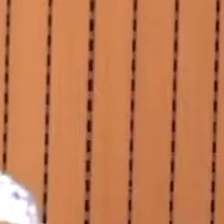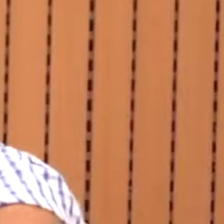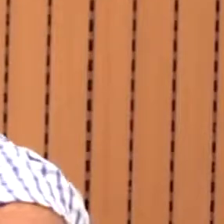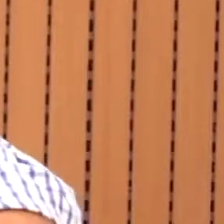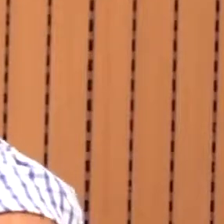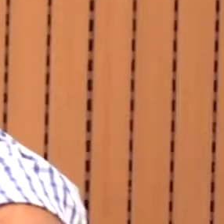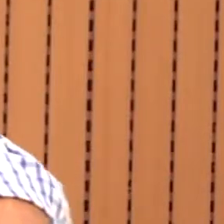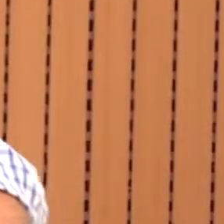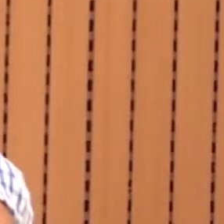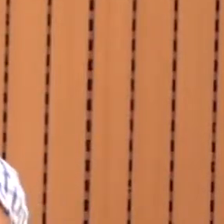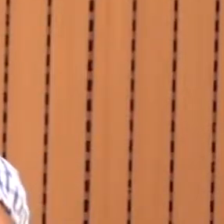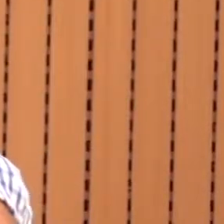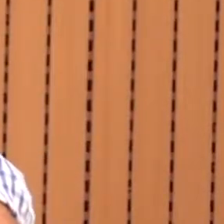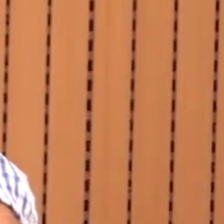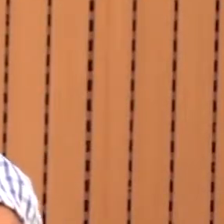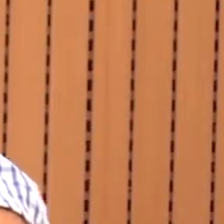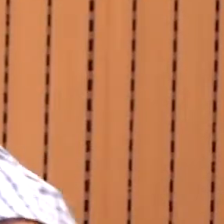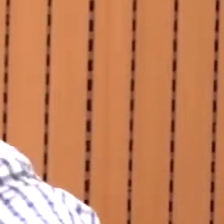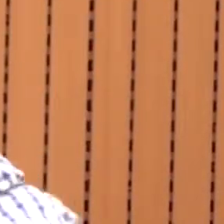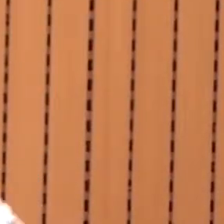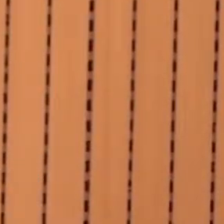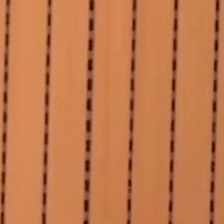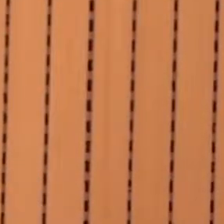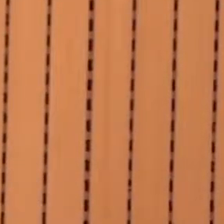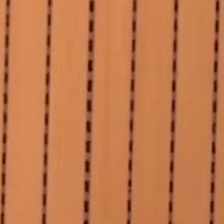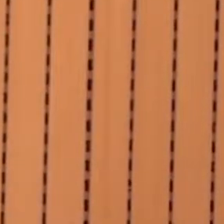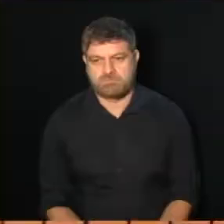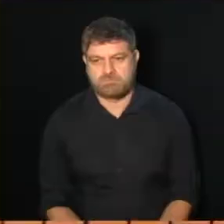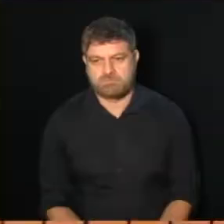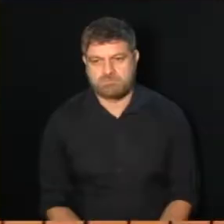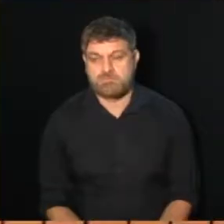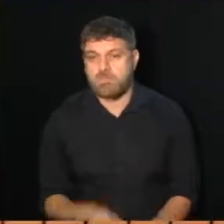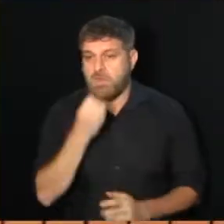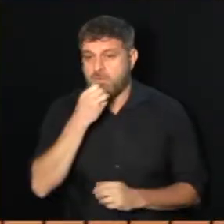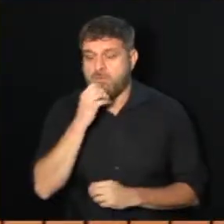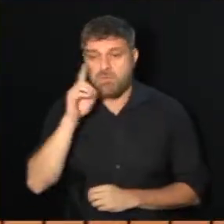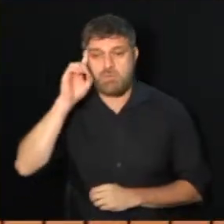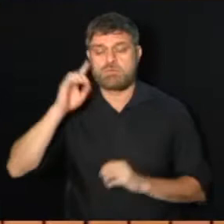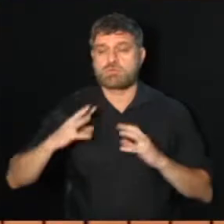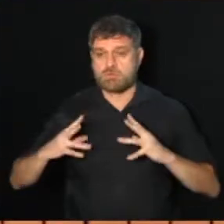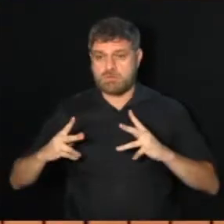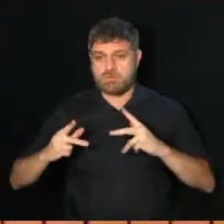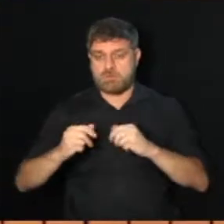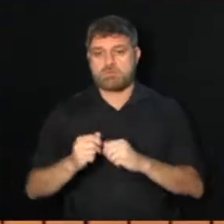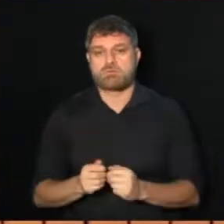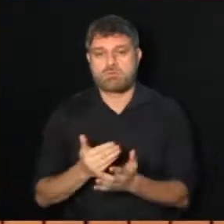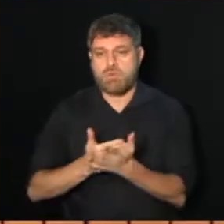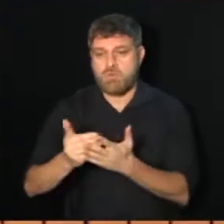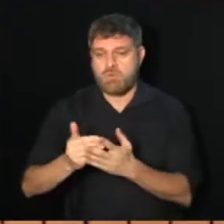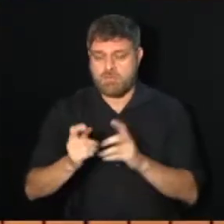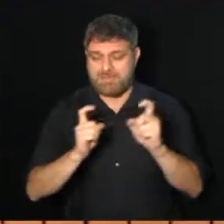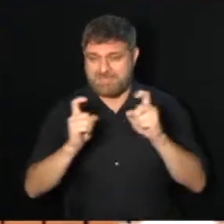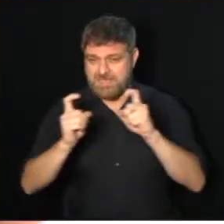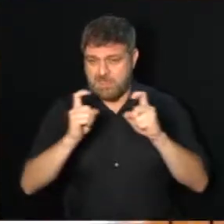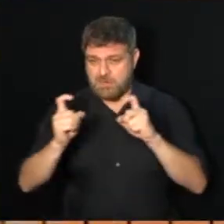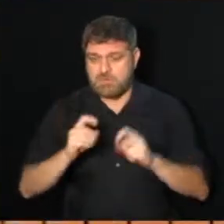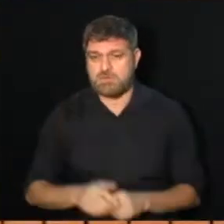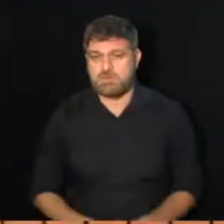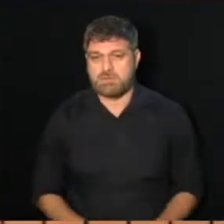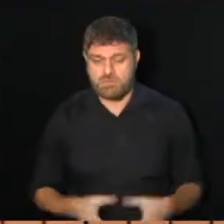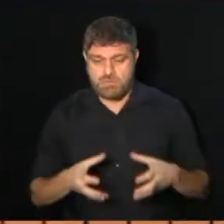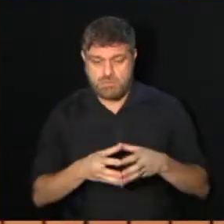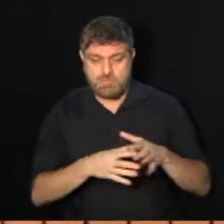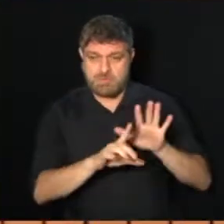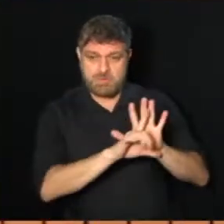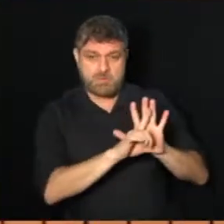pública realizada pela Câmara Municipal, sob minha presidência da Comissão de Constituição e Legalidade, para que nós possamos